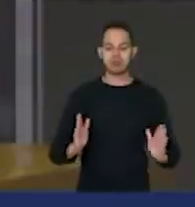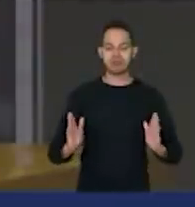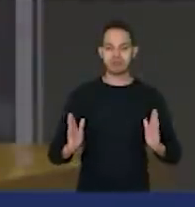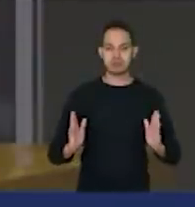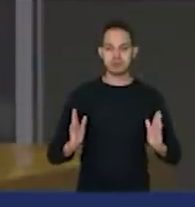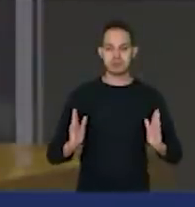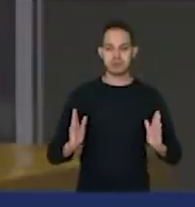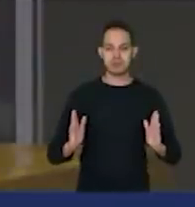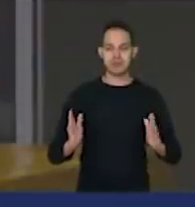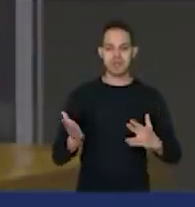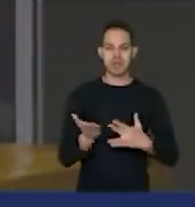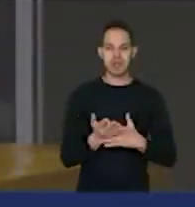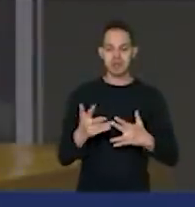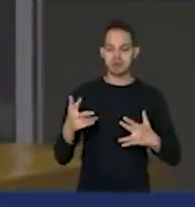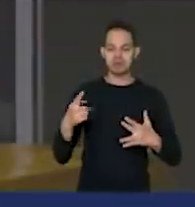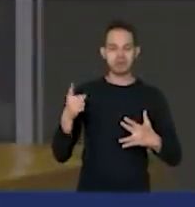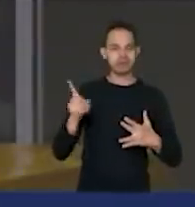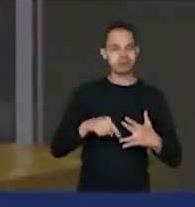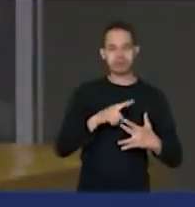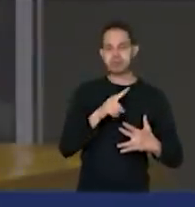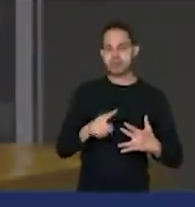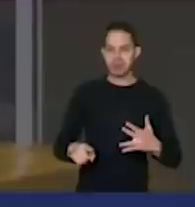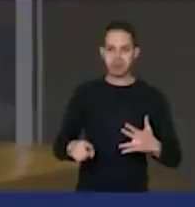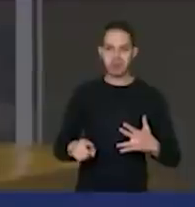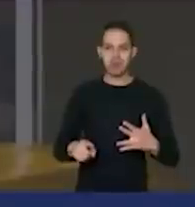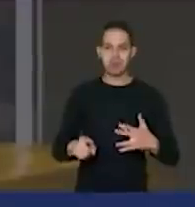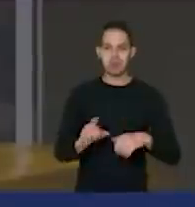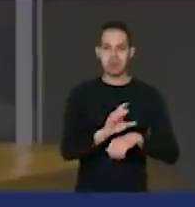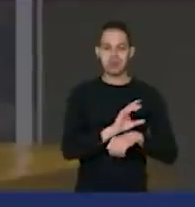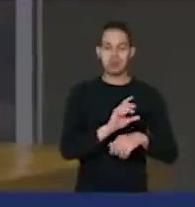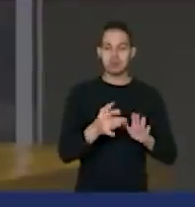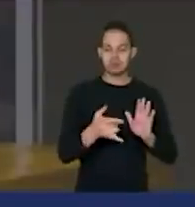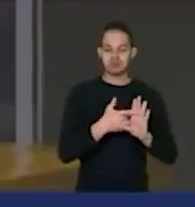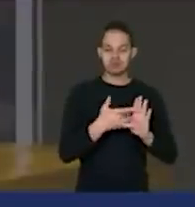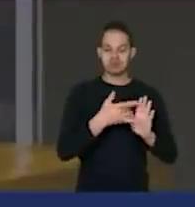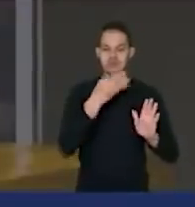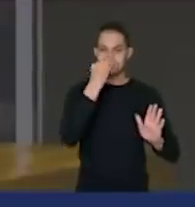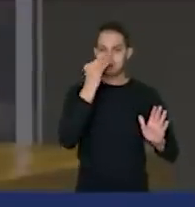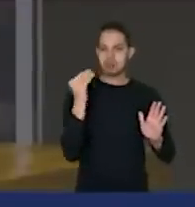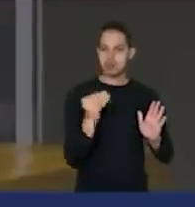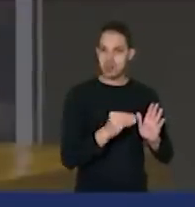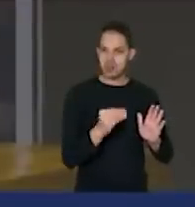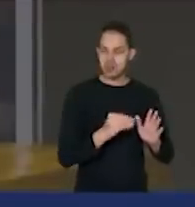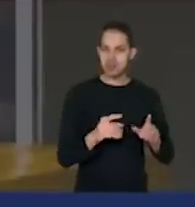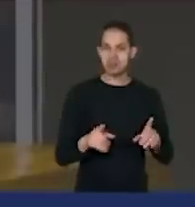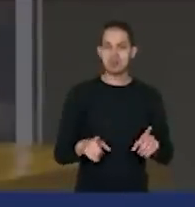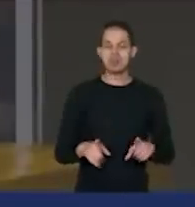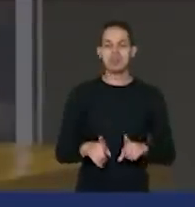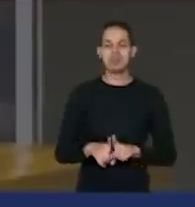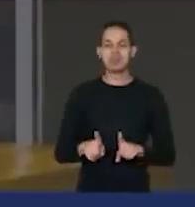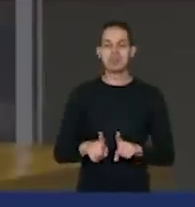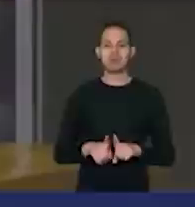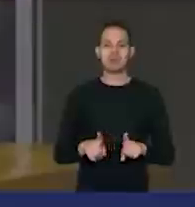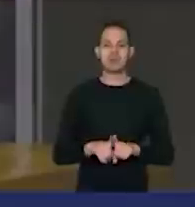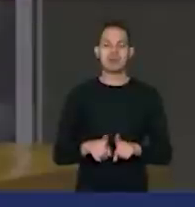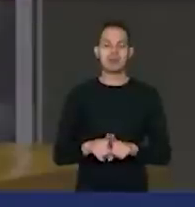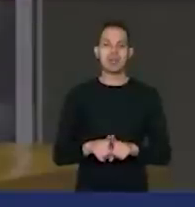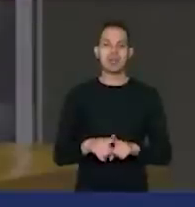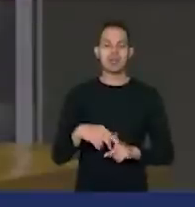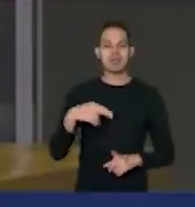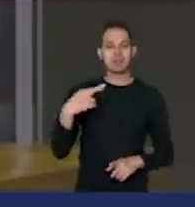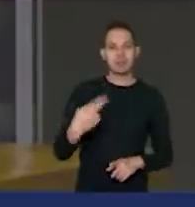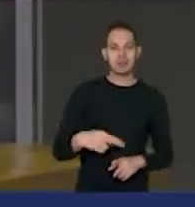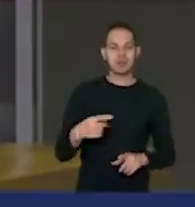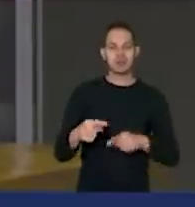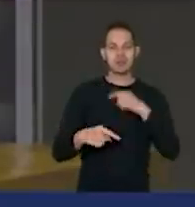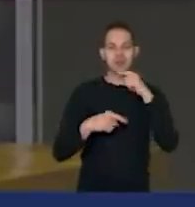de interstício não só não está em consonância com o regimento interno da Câmara dos Deputados, como também o indeferimento da questão de ordem em relação